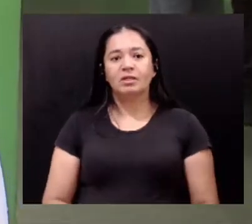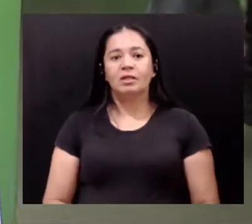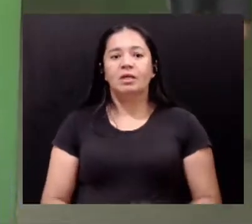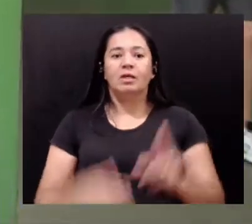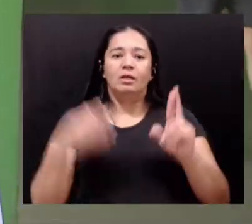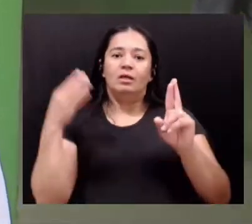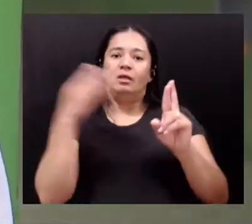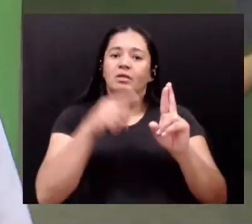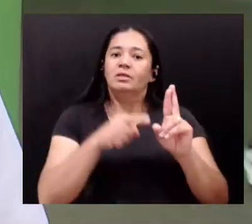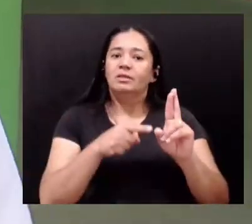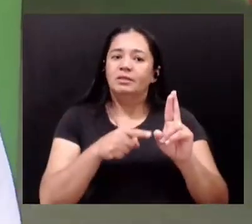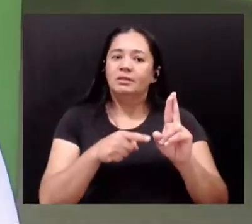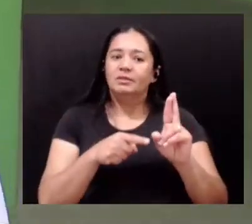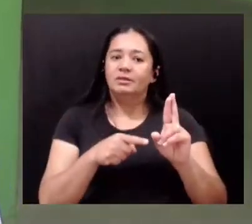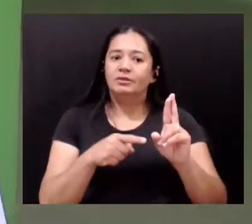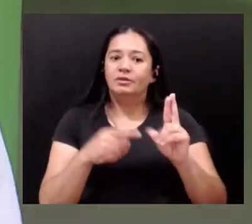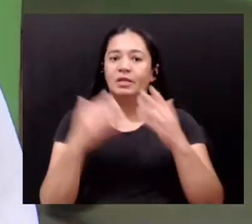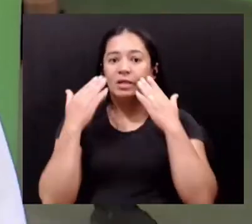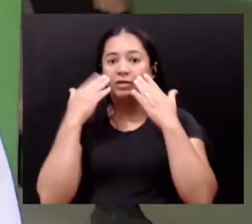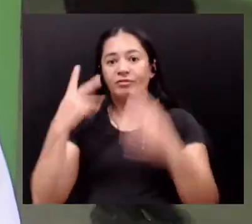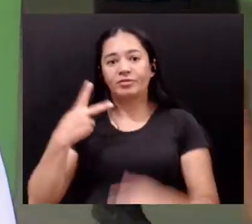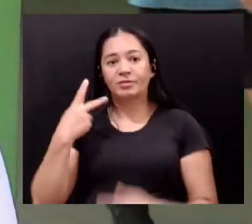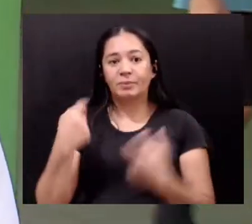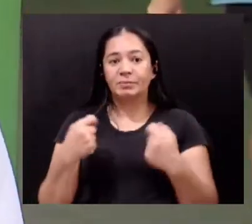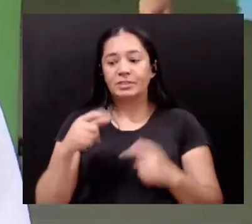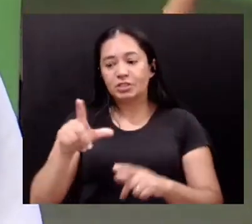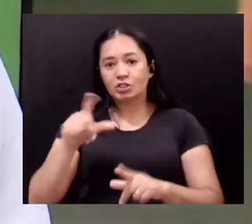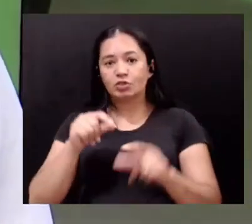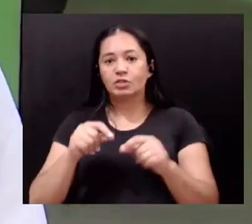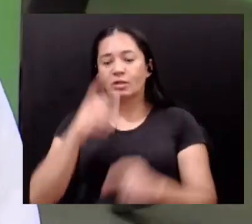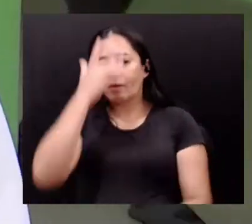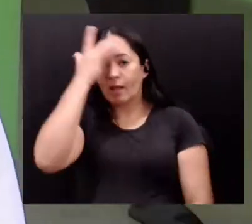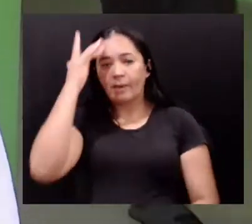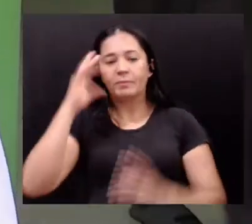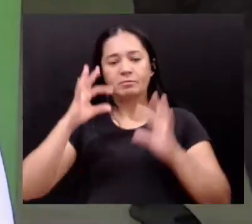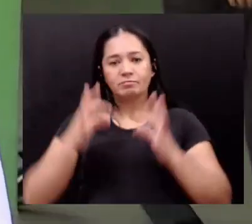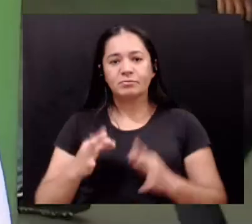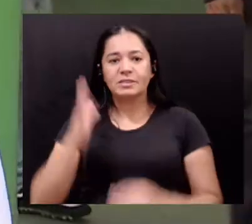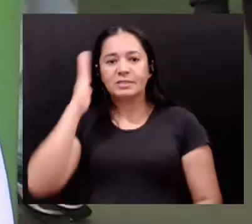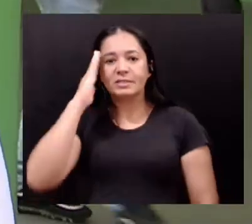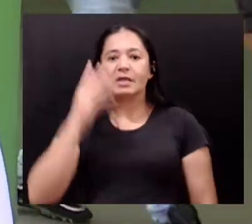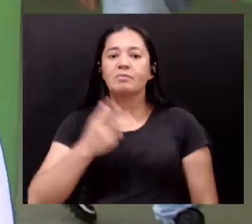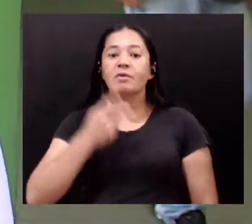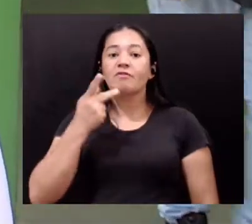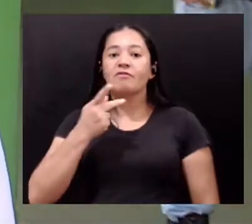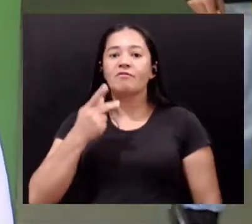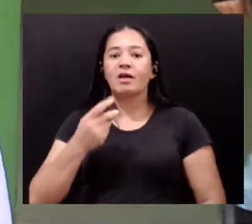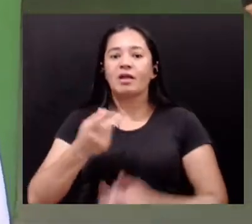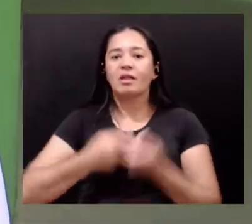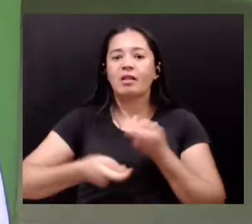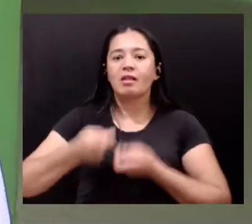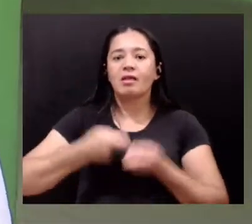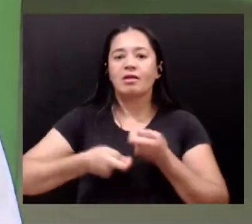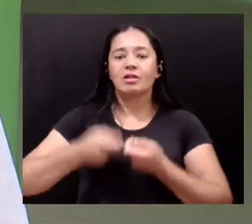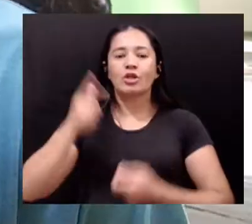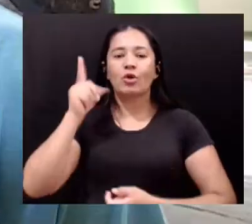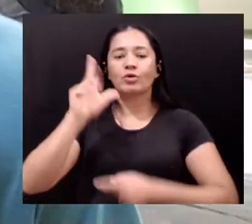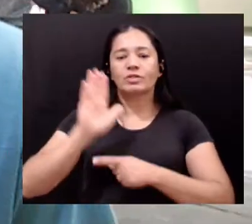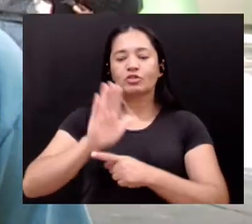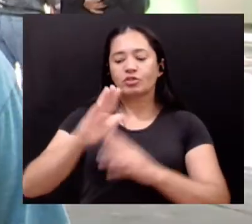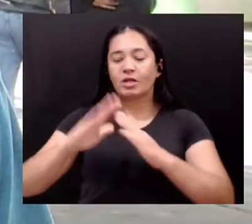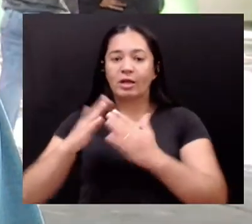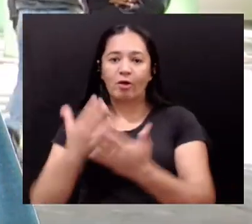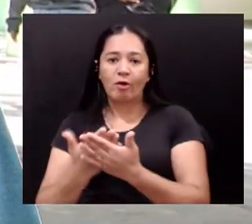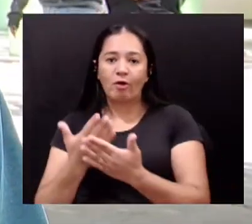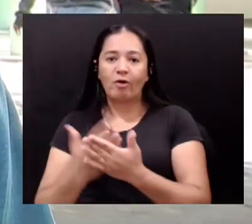dos vereadores, né? Então tem que escolher alguém sensato, que saiba falar e saiba negociar para conseguir ajudar a escola e Campinas inteira. Para